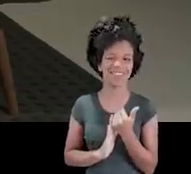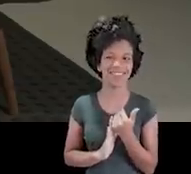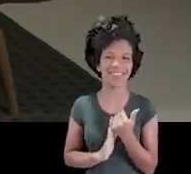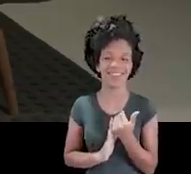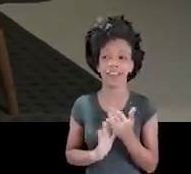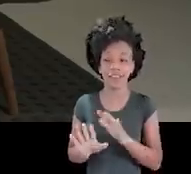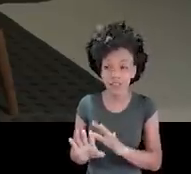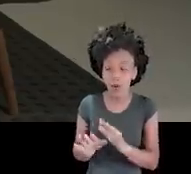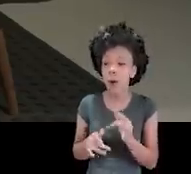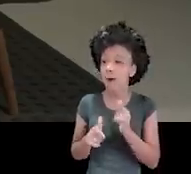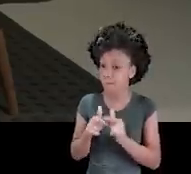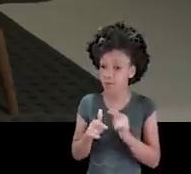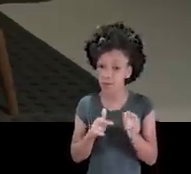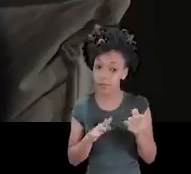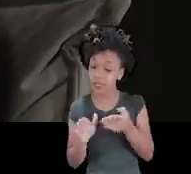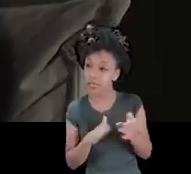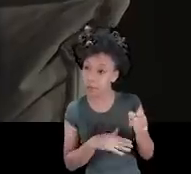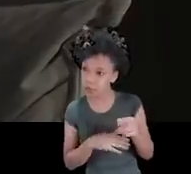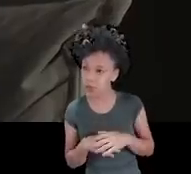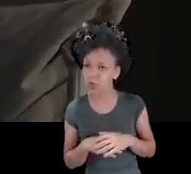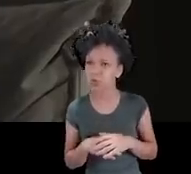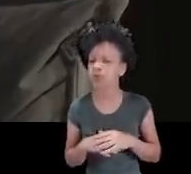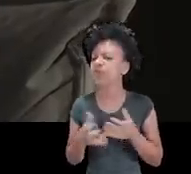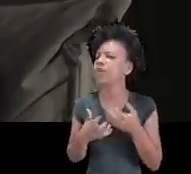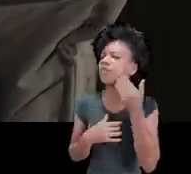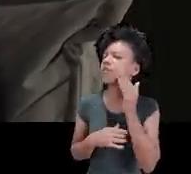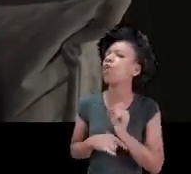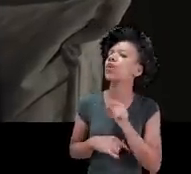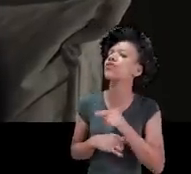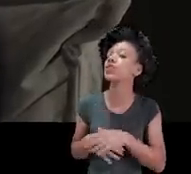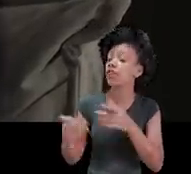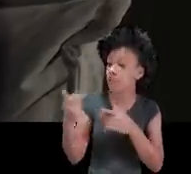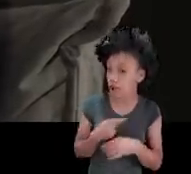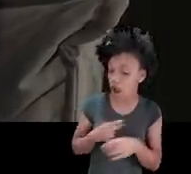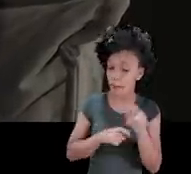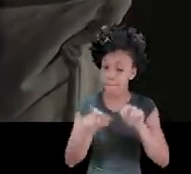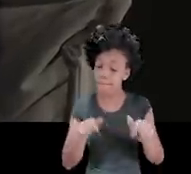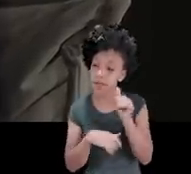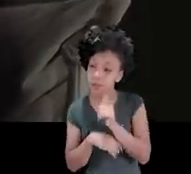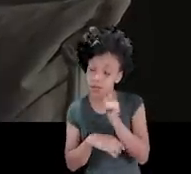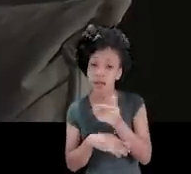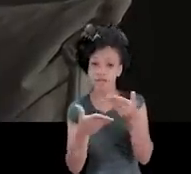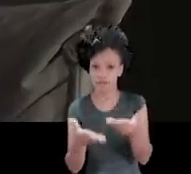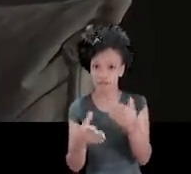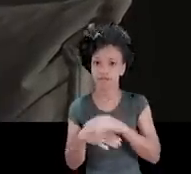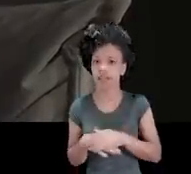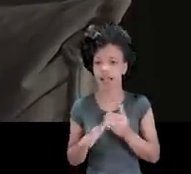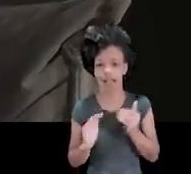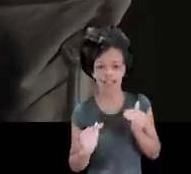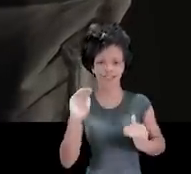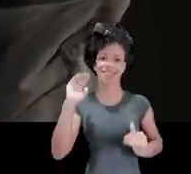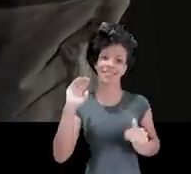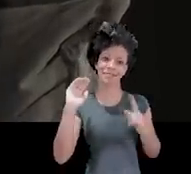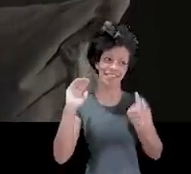sentido. Acho que esse foi o grande problema ali naquela questão. Exato. E eu queria entender o que, que você fala para essas mulheres que estão, no caso, acima da nossa